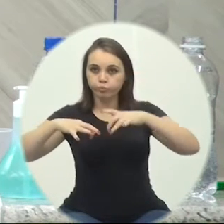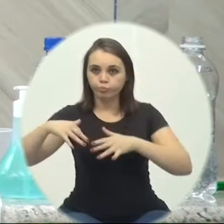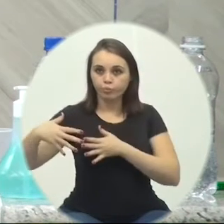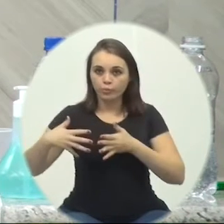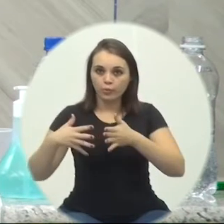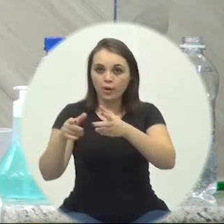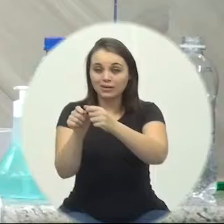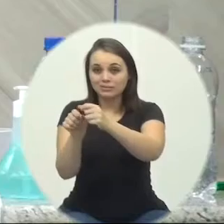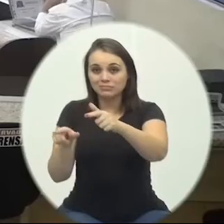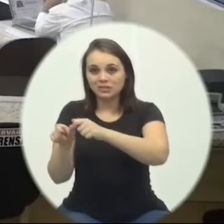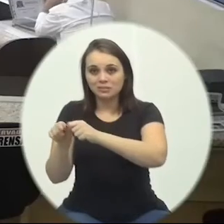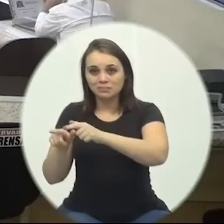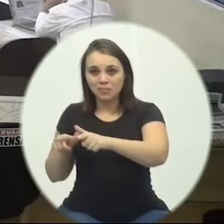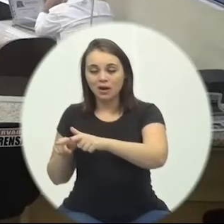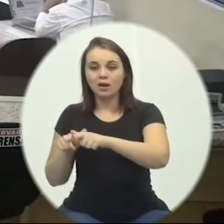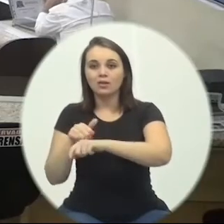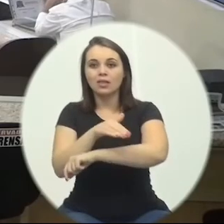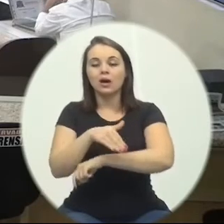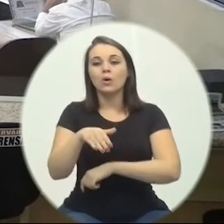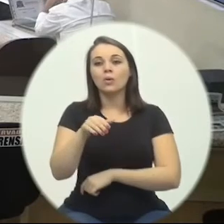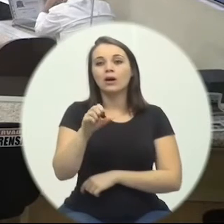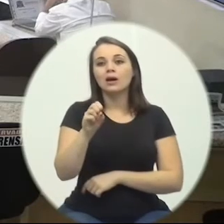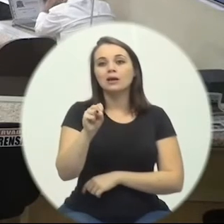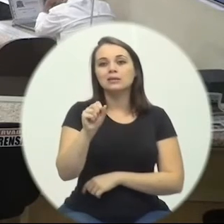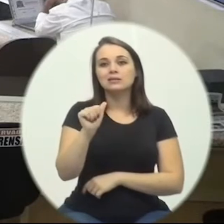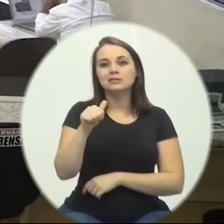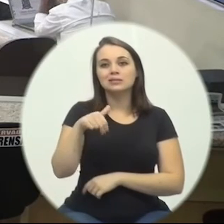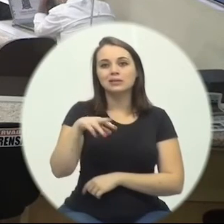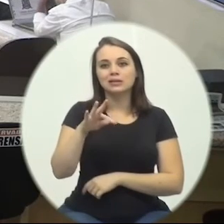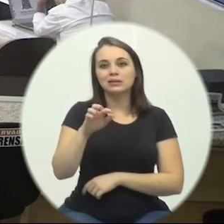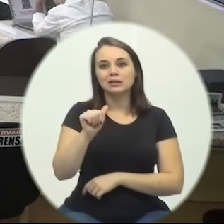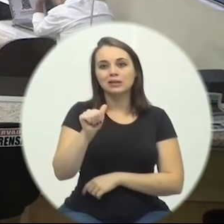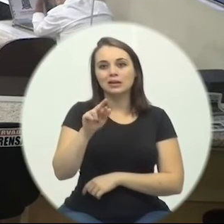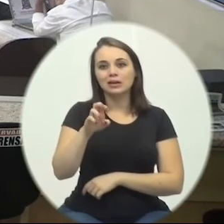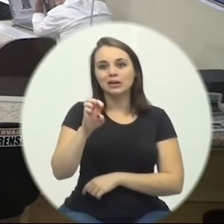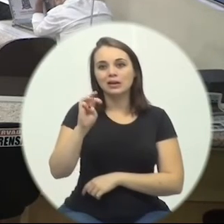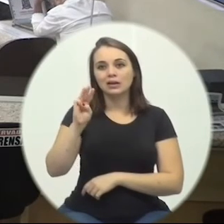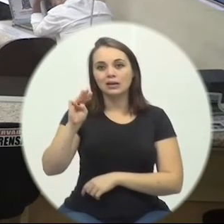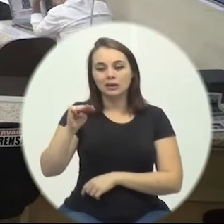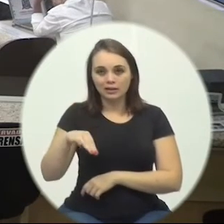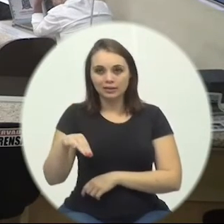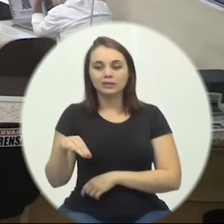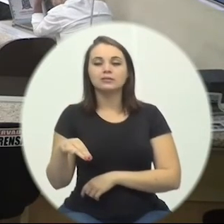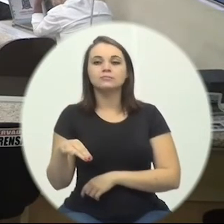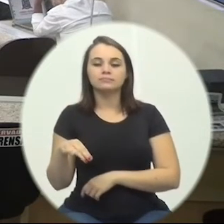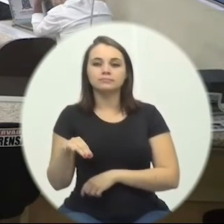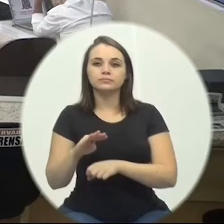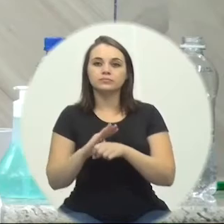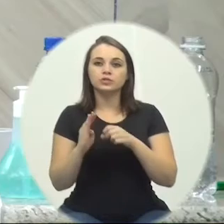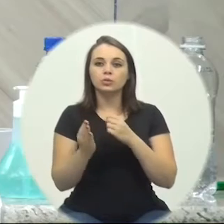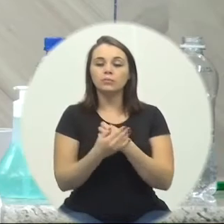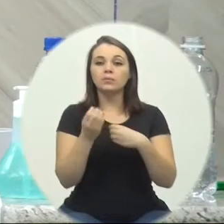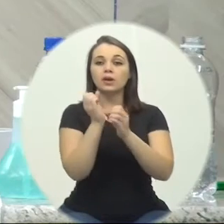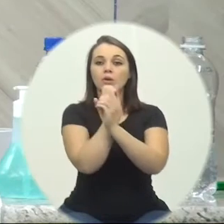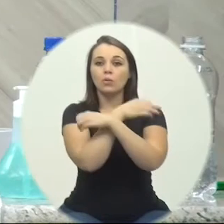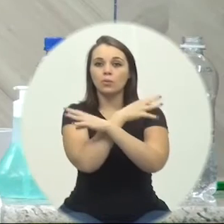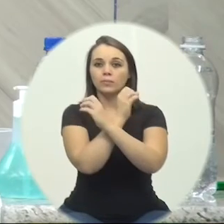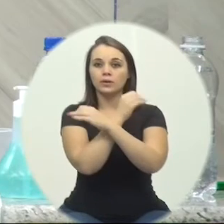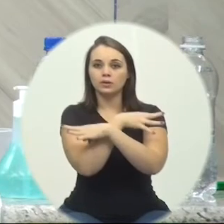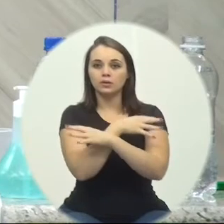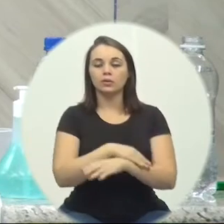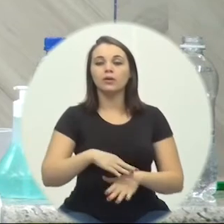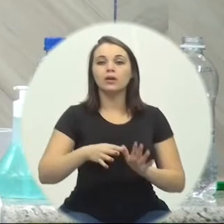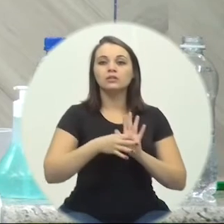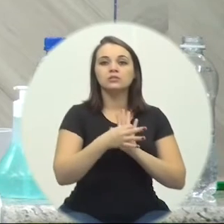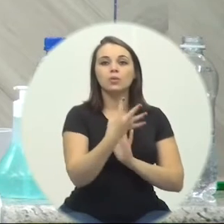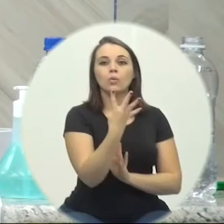localizadas na rua Santarém, entre as ruas Venceslau Braz e Bartolomeu de Guzmão, bairro Operária Nova.